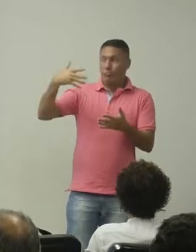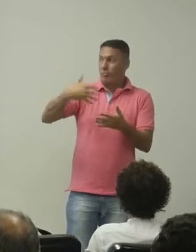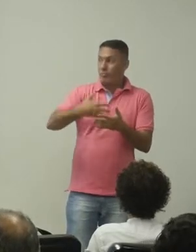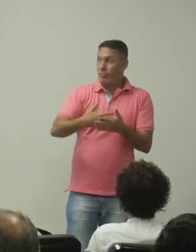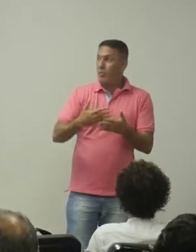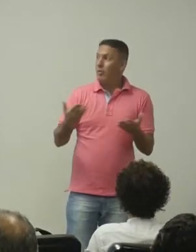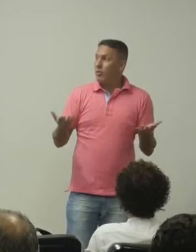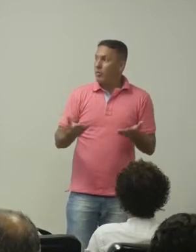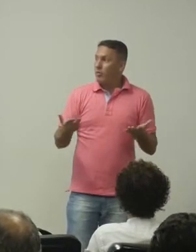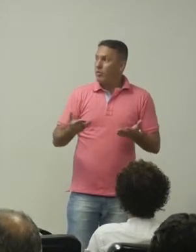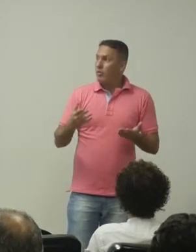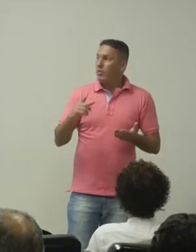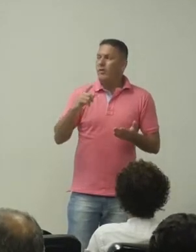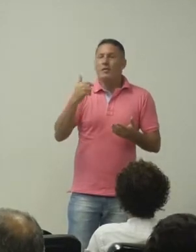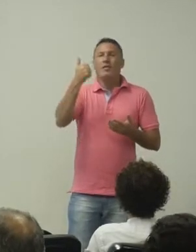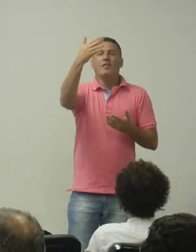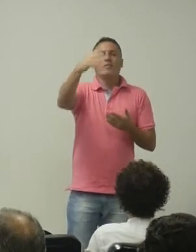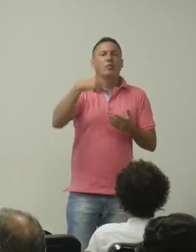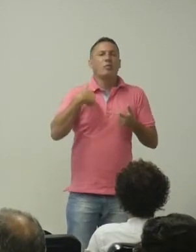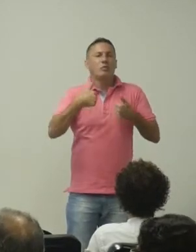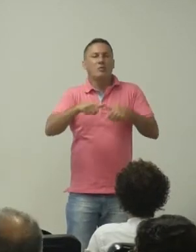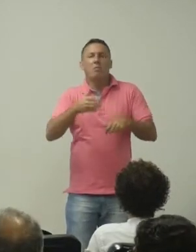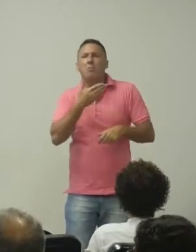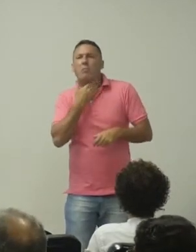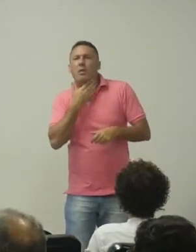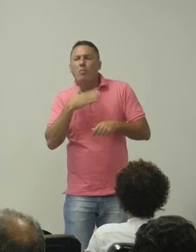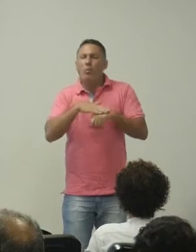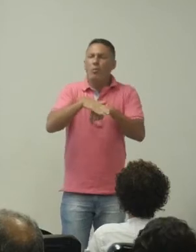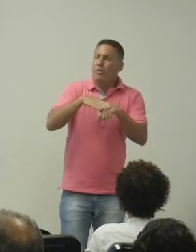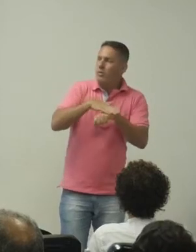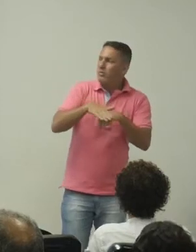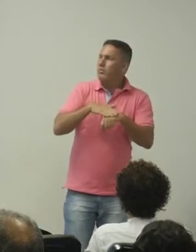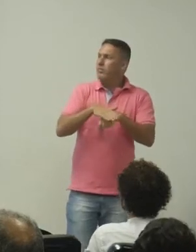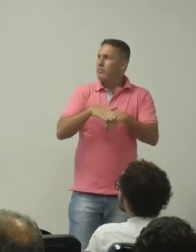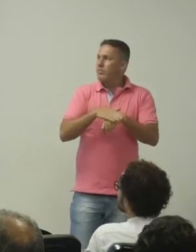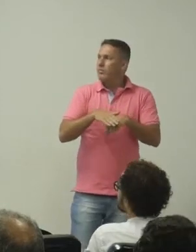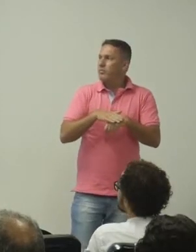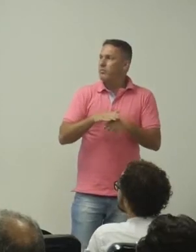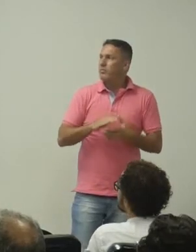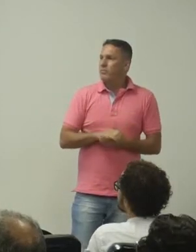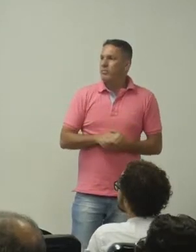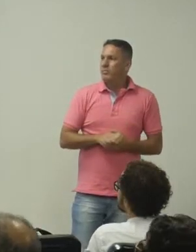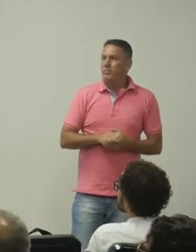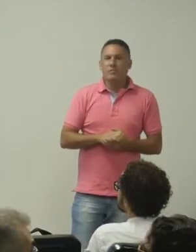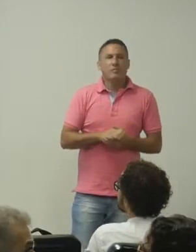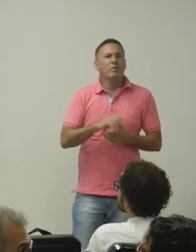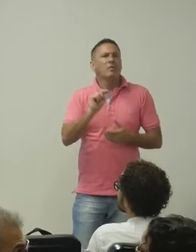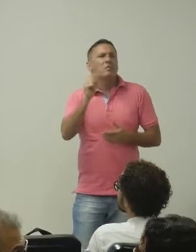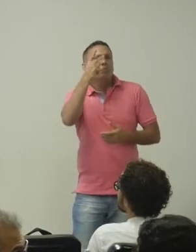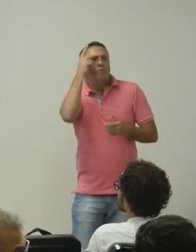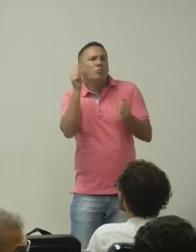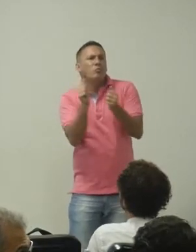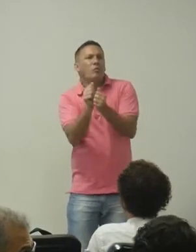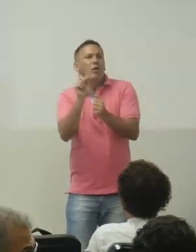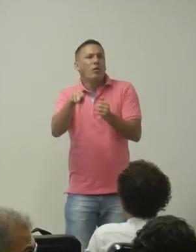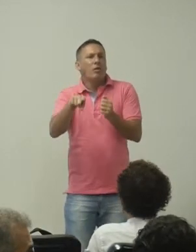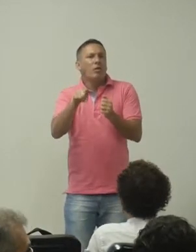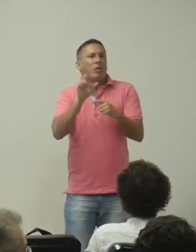conversando ali fora agora sobre... Cadê a mamãe? Ah, está do lado de lá. Que é assistente social.